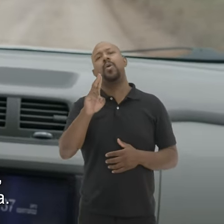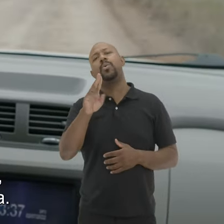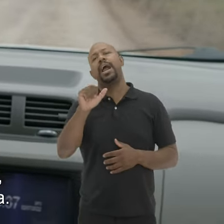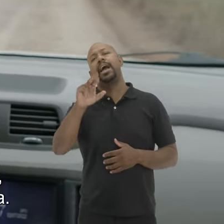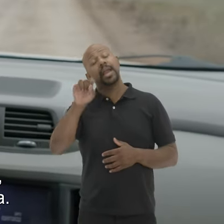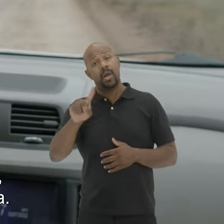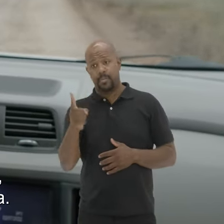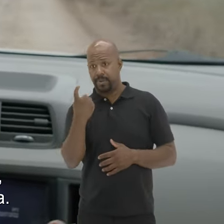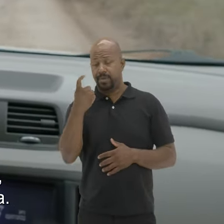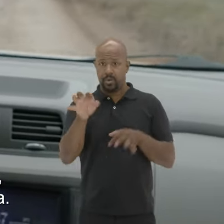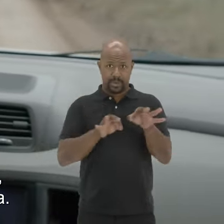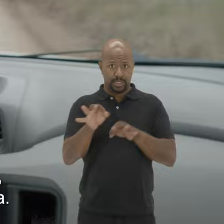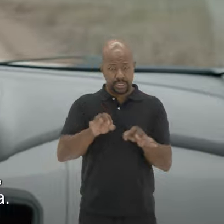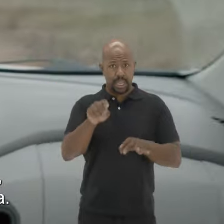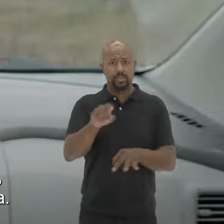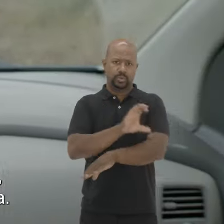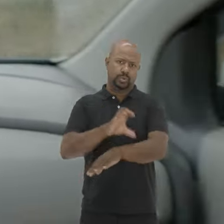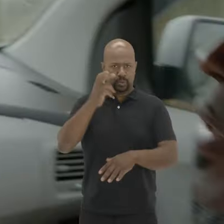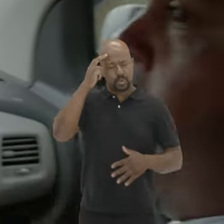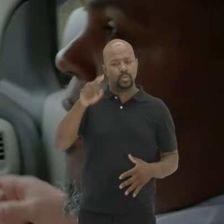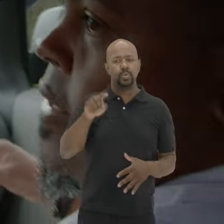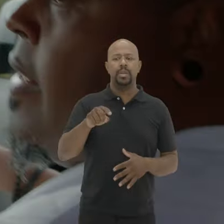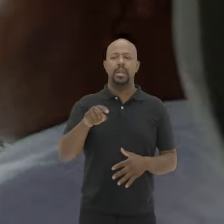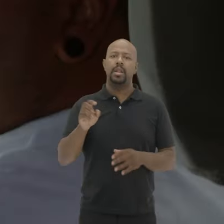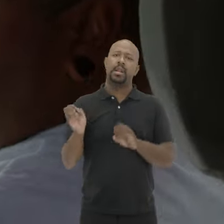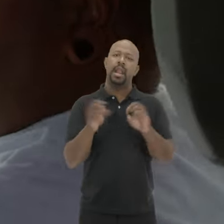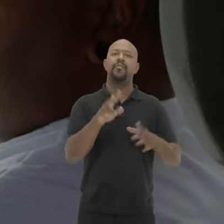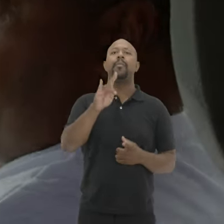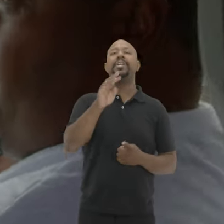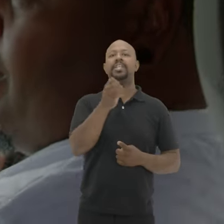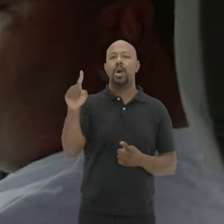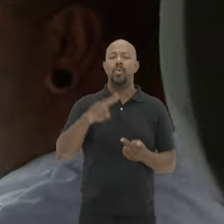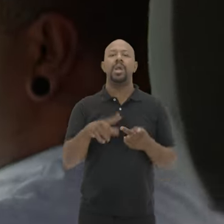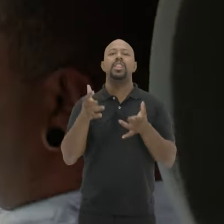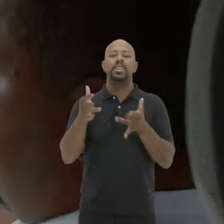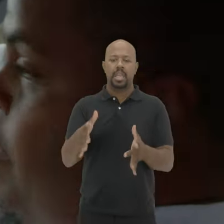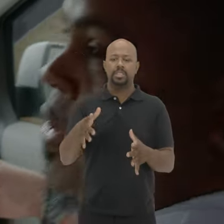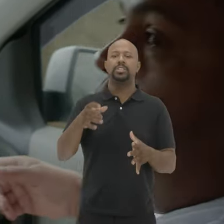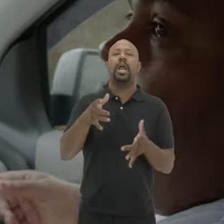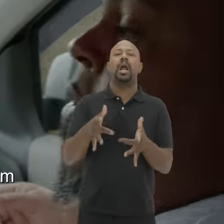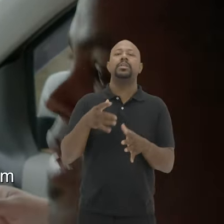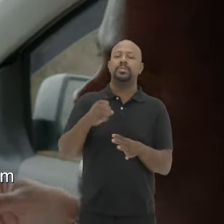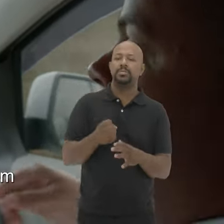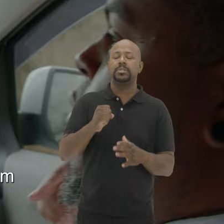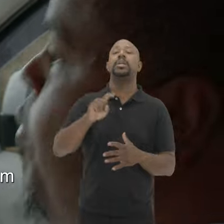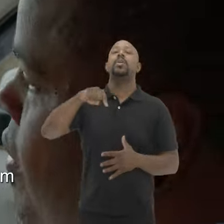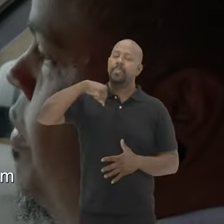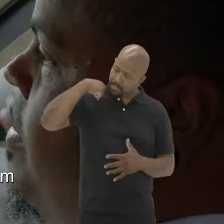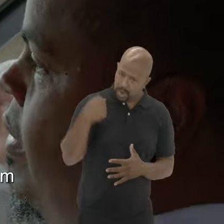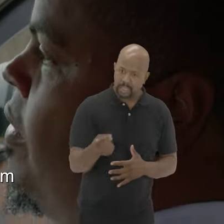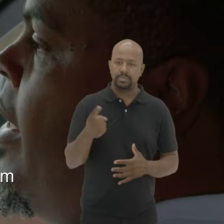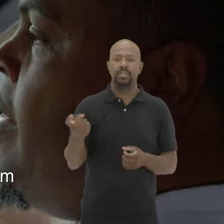na verdade é um primeiro projeto de cultura então o que que eles fazem eles levam o pinhão e eles deixam a semente do Peão e